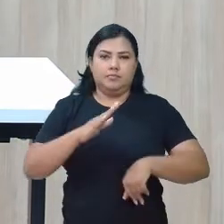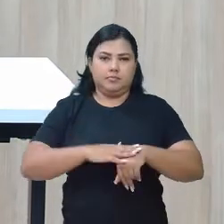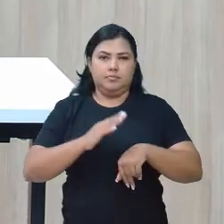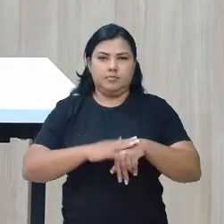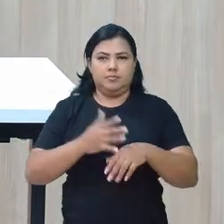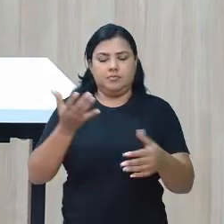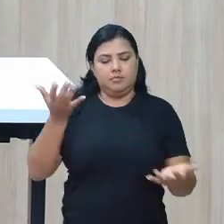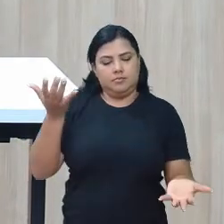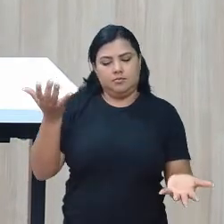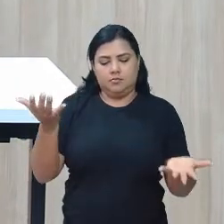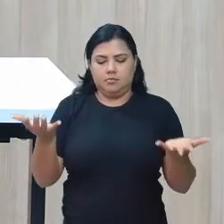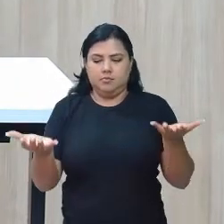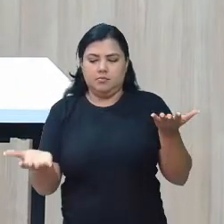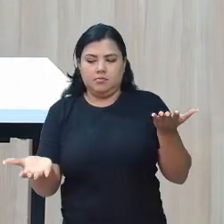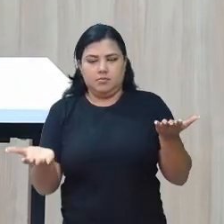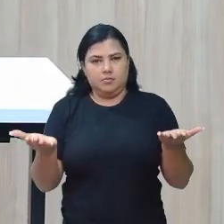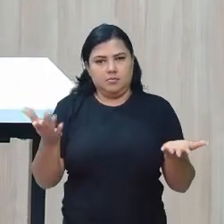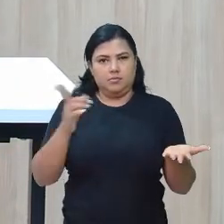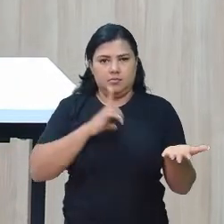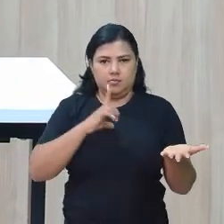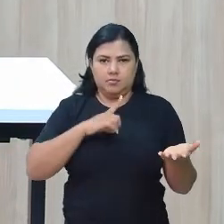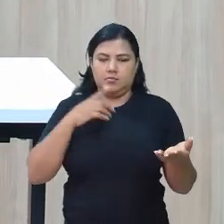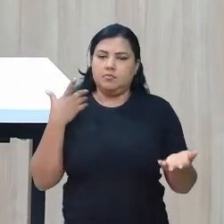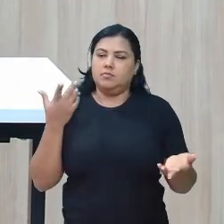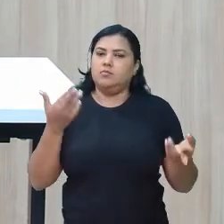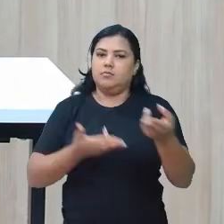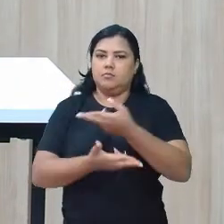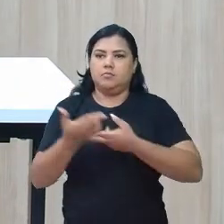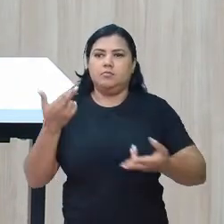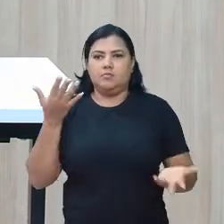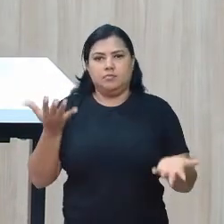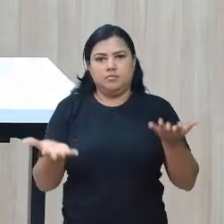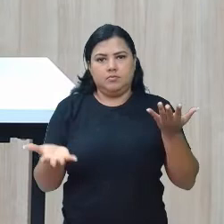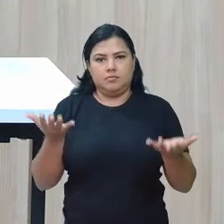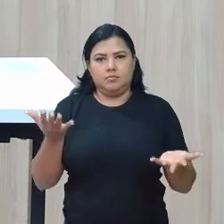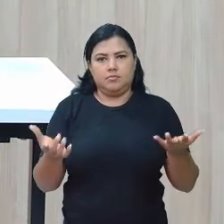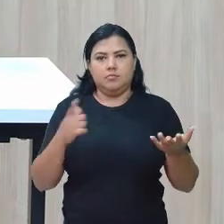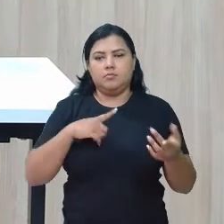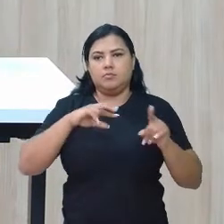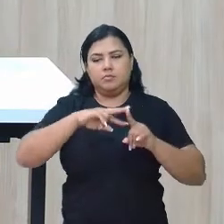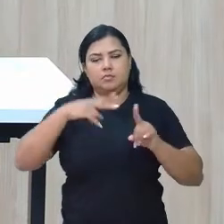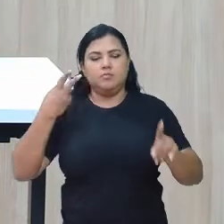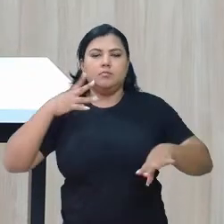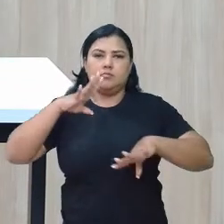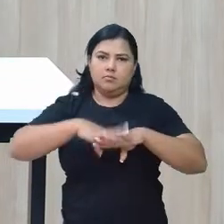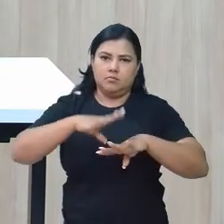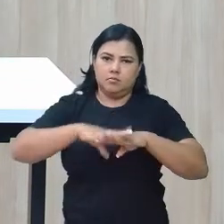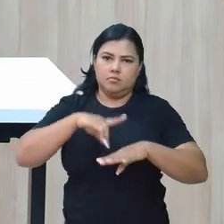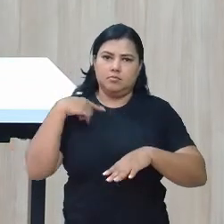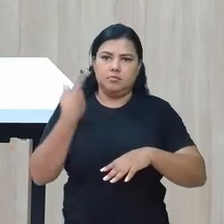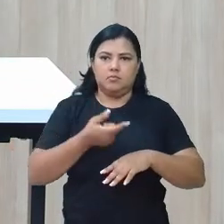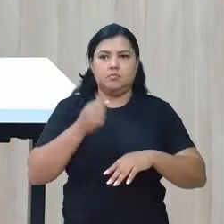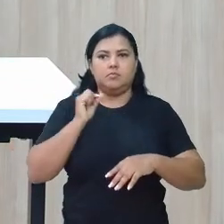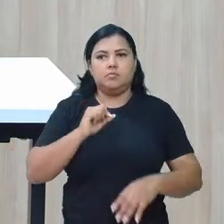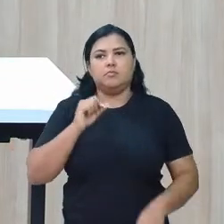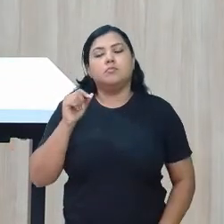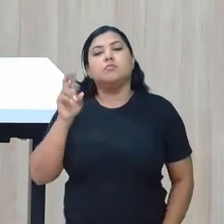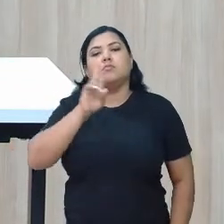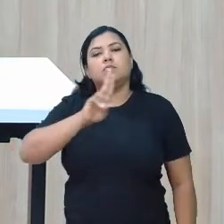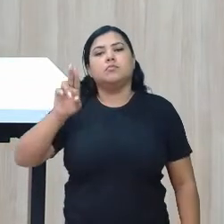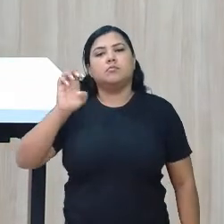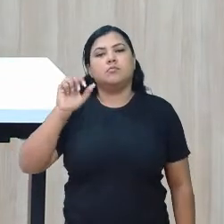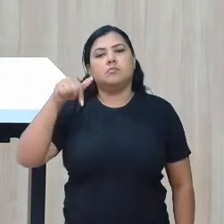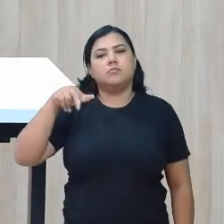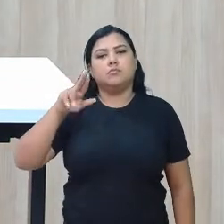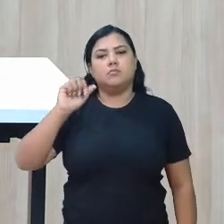em equilíbrio, a gente vai tentar associar essa palavra equilíbrio com esse elemento matemático que a gente chama de equação,